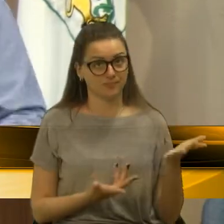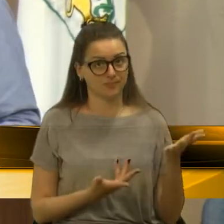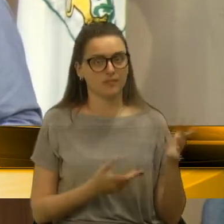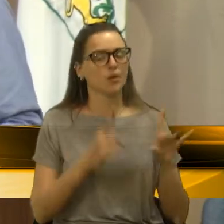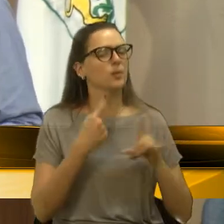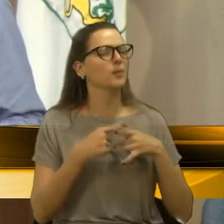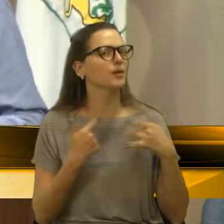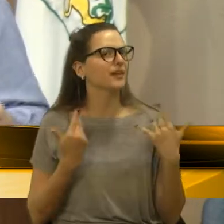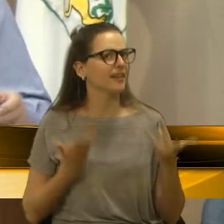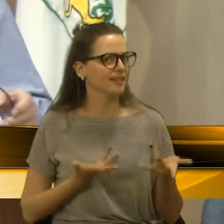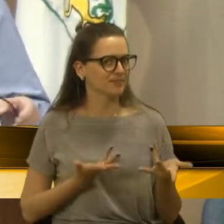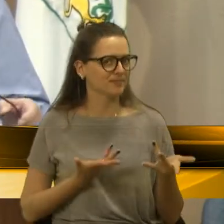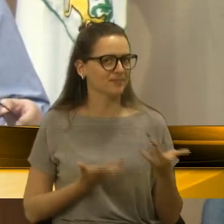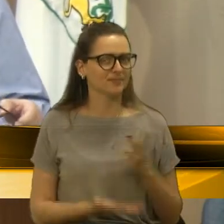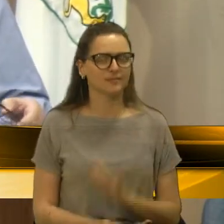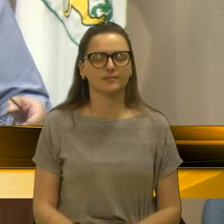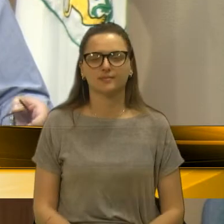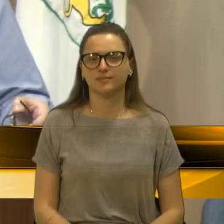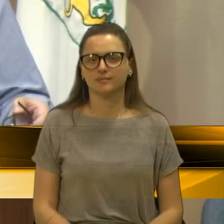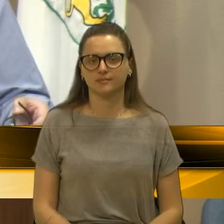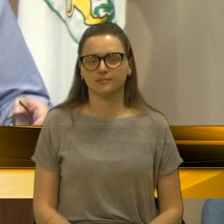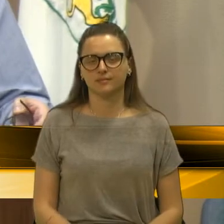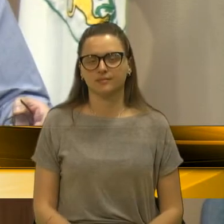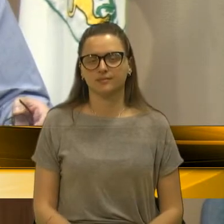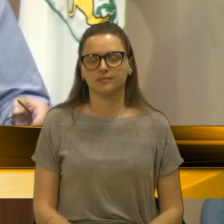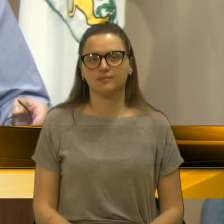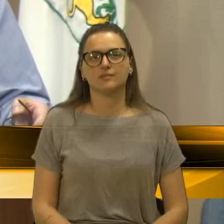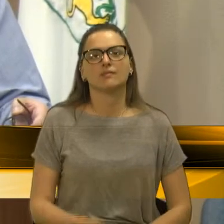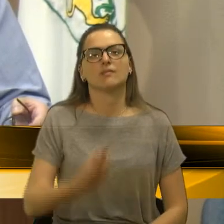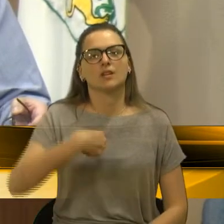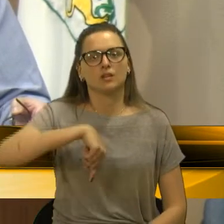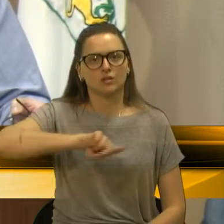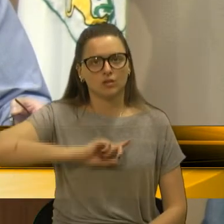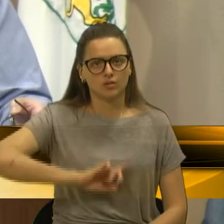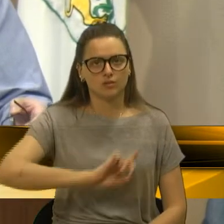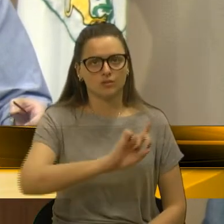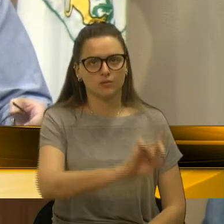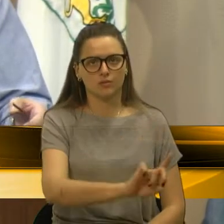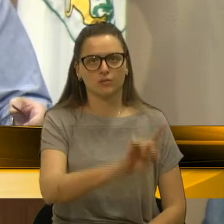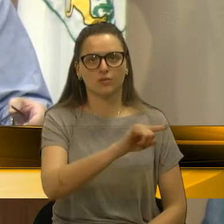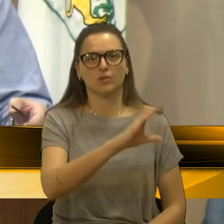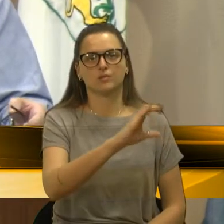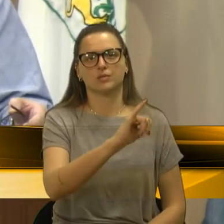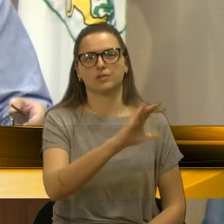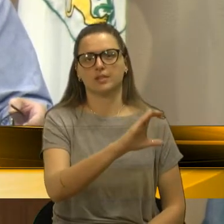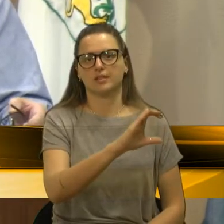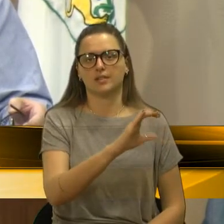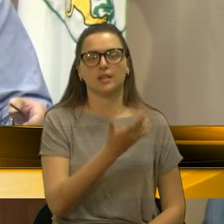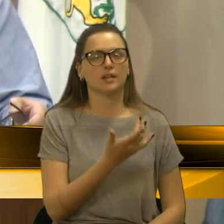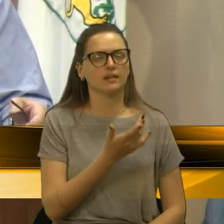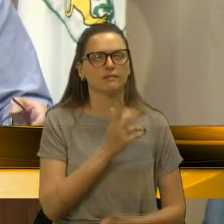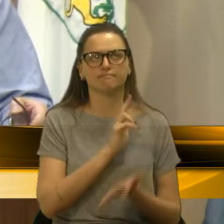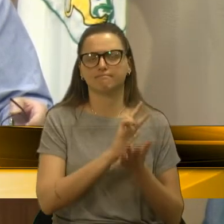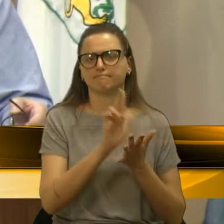será? E aí, estivemos na SIC, tá? Várias das